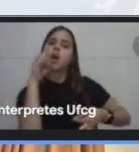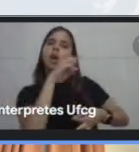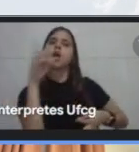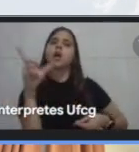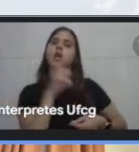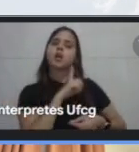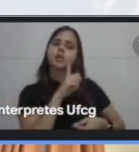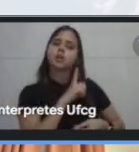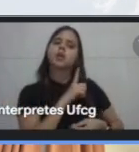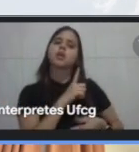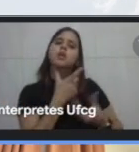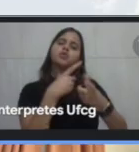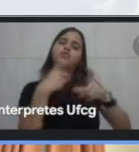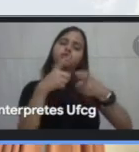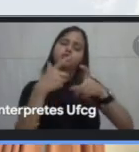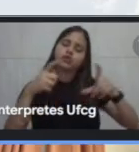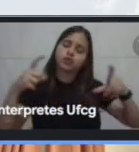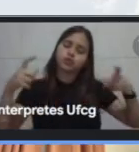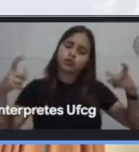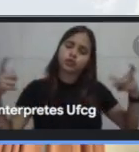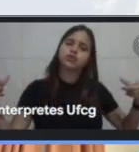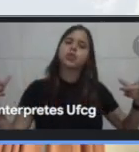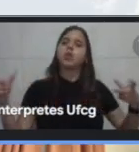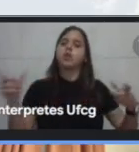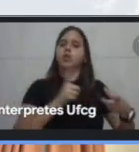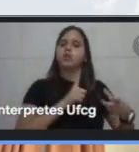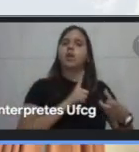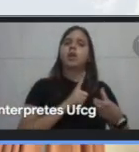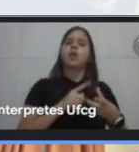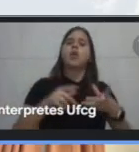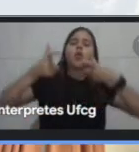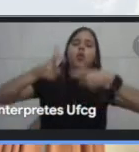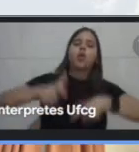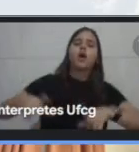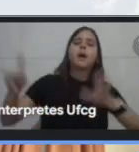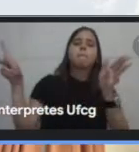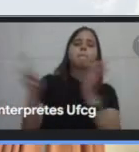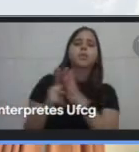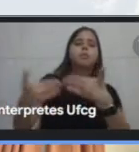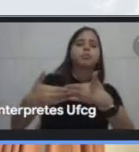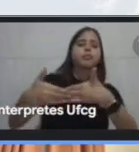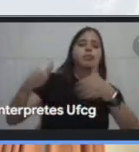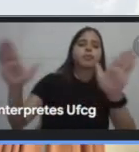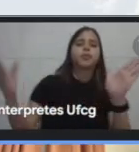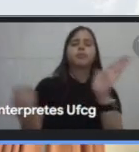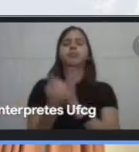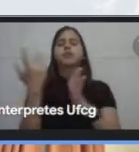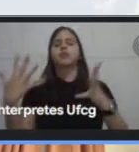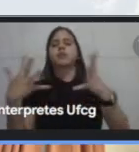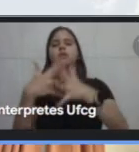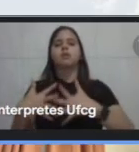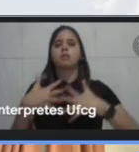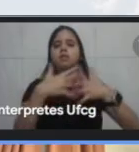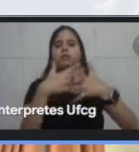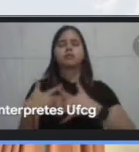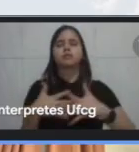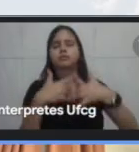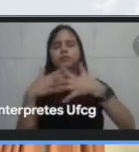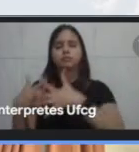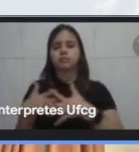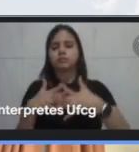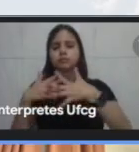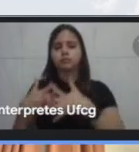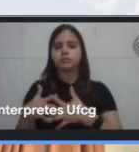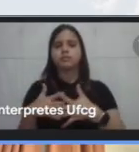expandindo. Então, aquelas zonas onde novos pontos de metrô serão abertos, com certeza há uma valorização e há uma maior